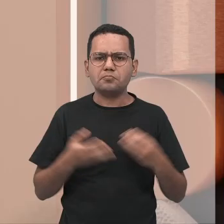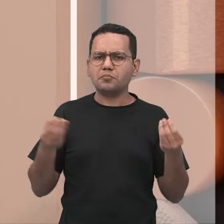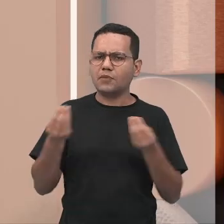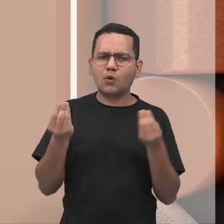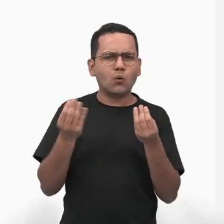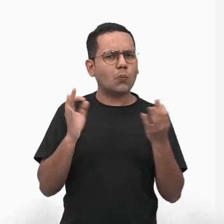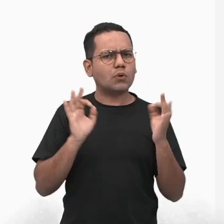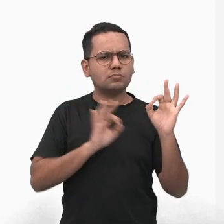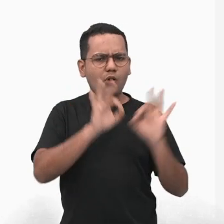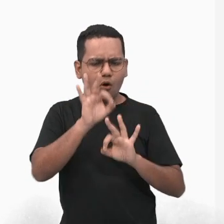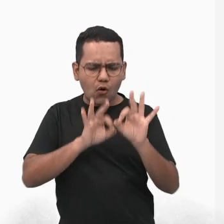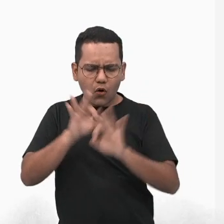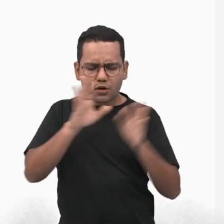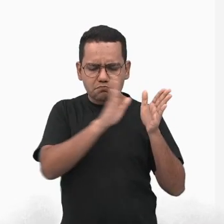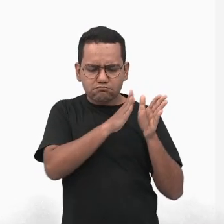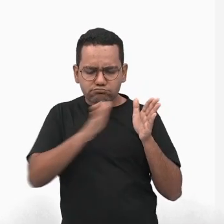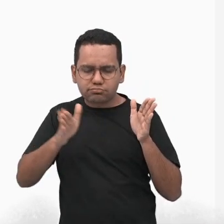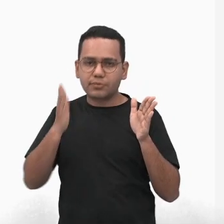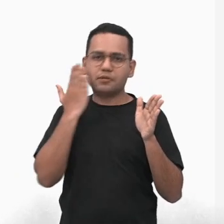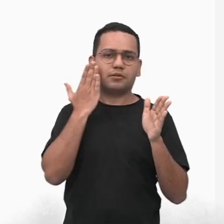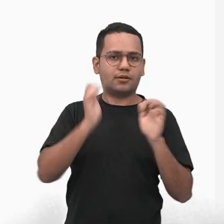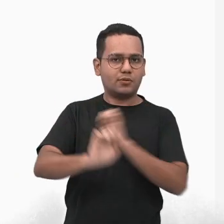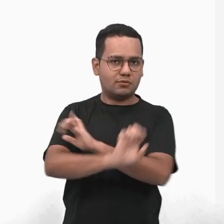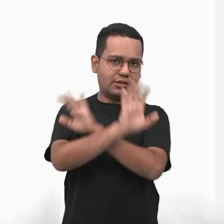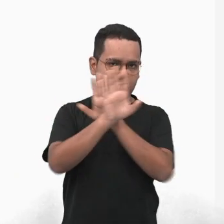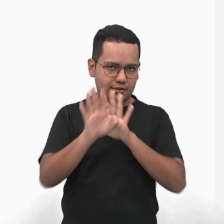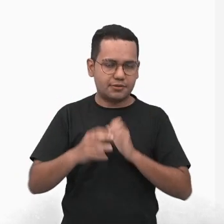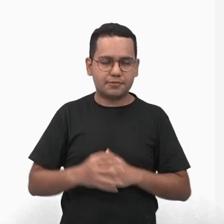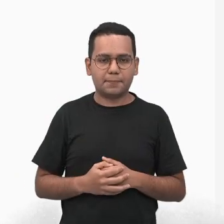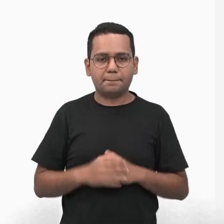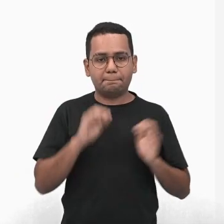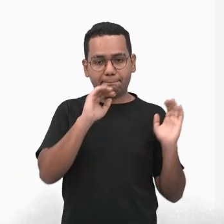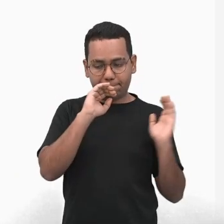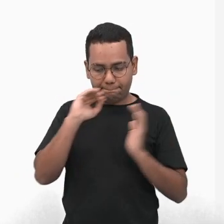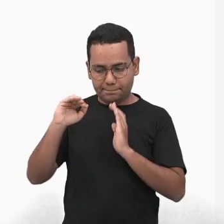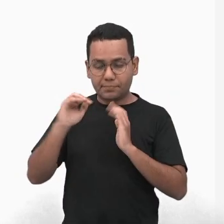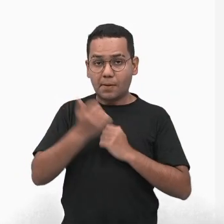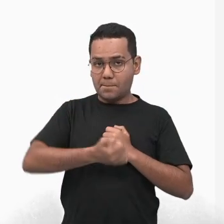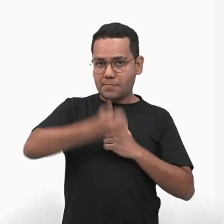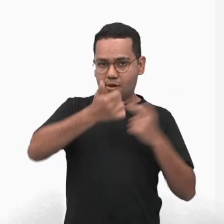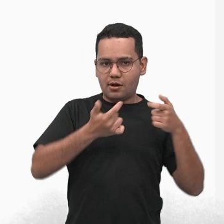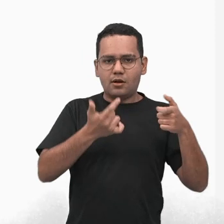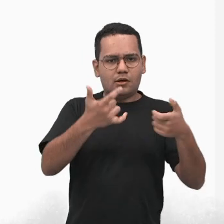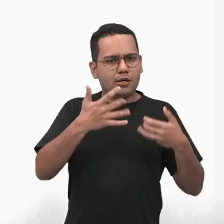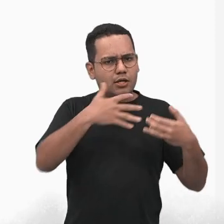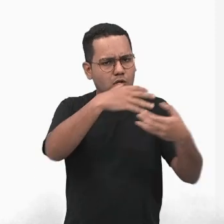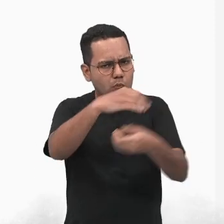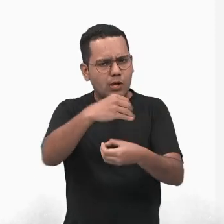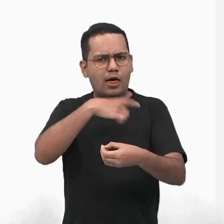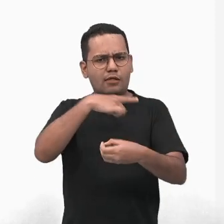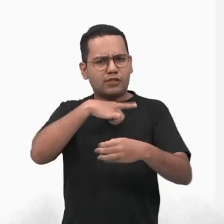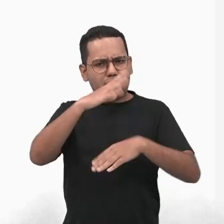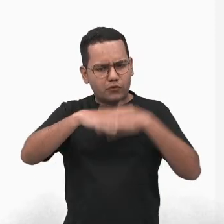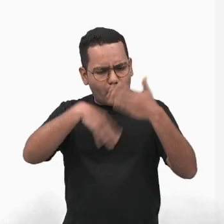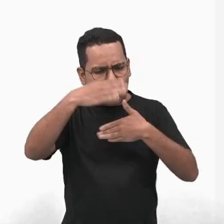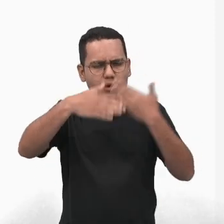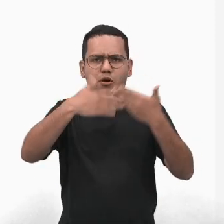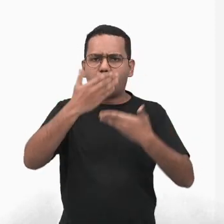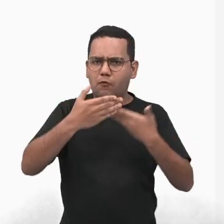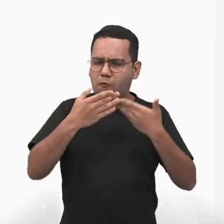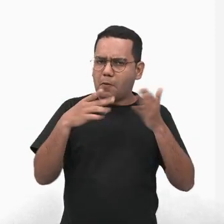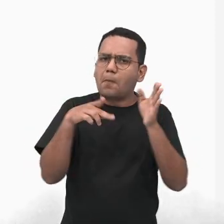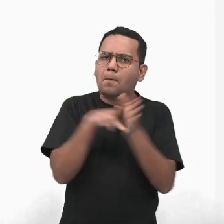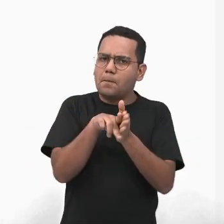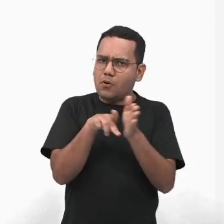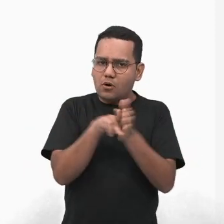mais didática. Vamos ao texto. Vamos lá, galera. A Primeira Guerra Mundial utilizou todo o progresso alcançado pela humanidade.